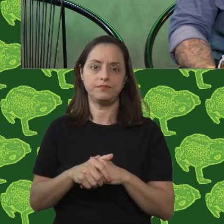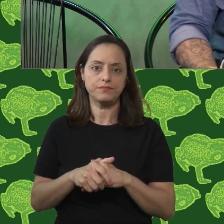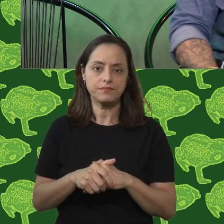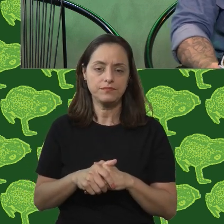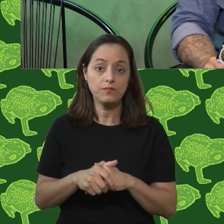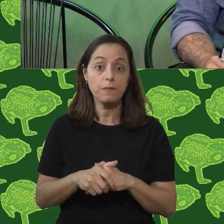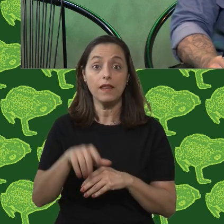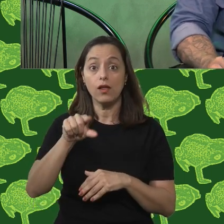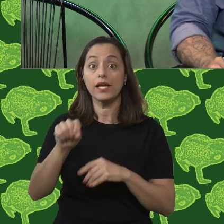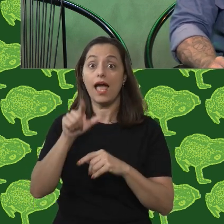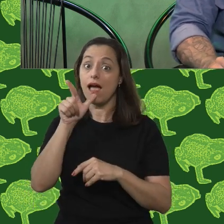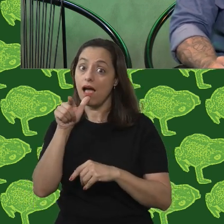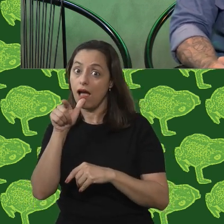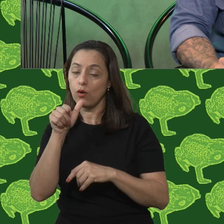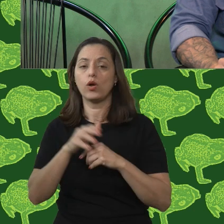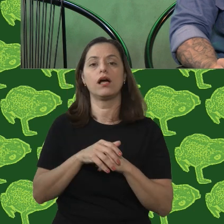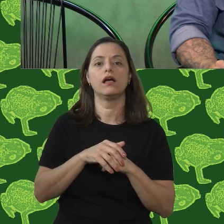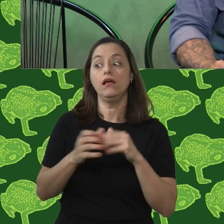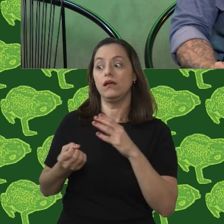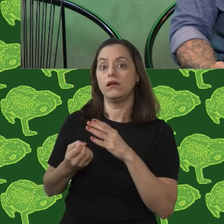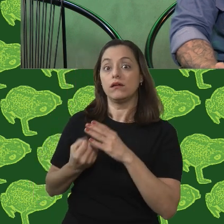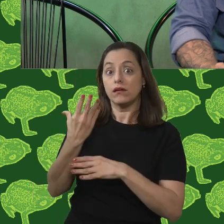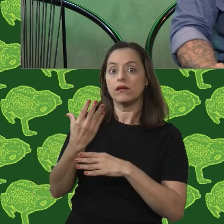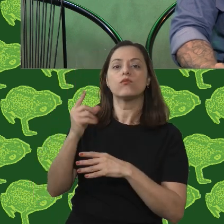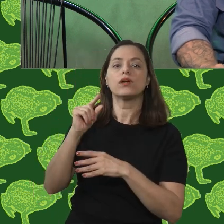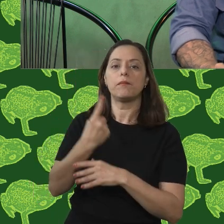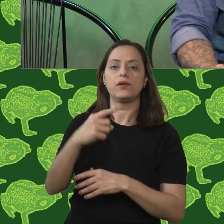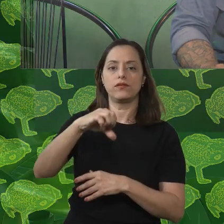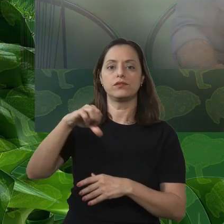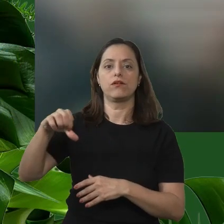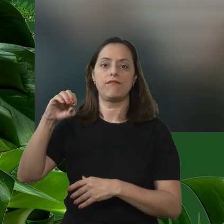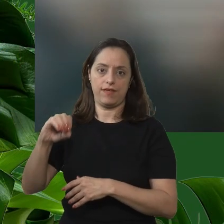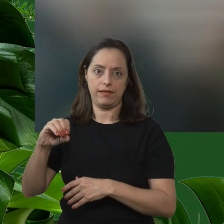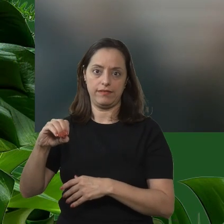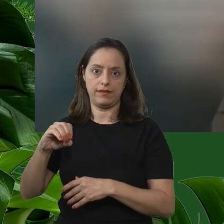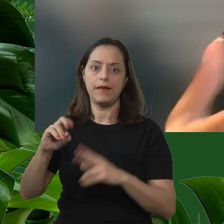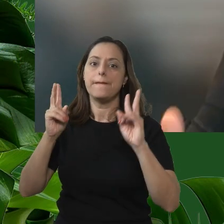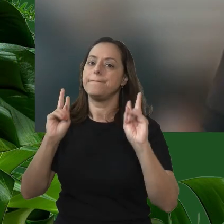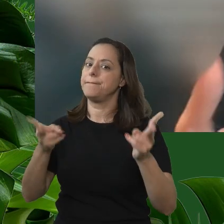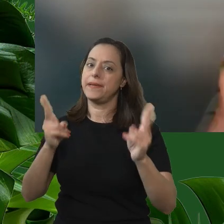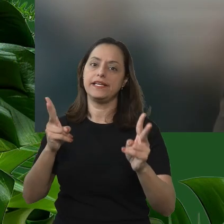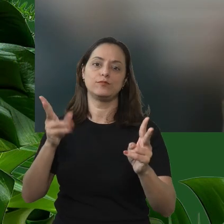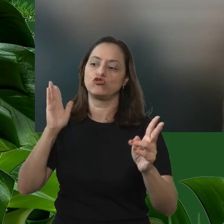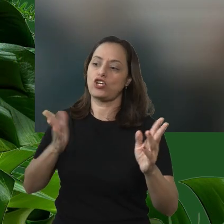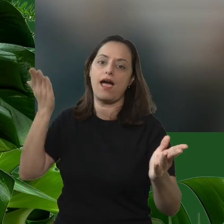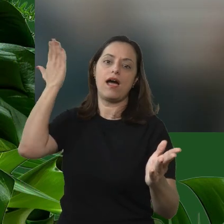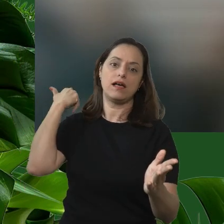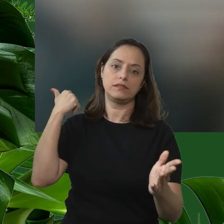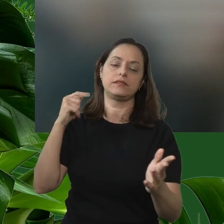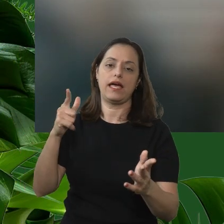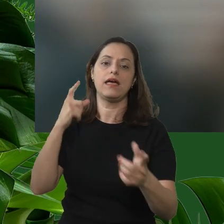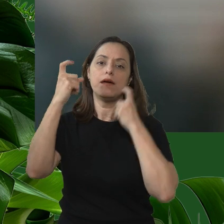ela surgiu desde que a Fundação surgiu, né, em 1990, porque se a gente entender que conservar a natureza é garantir disponibilidade hídrica,